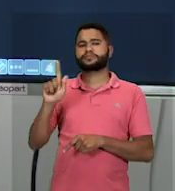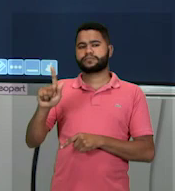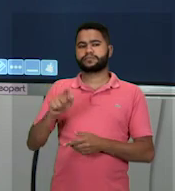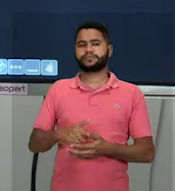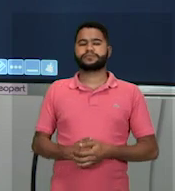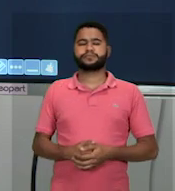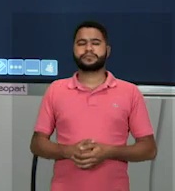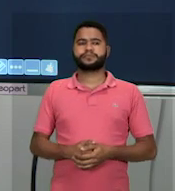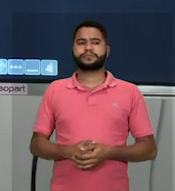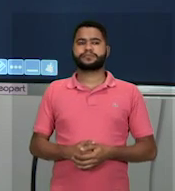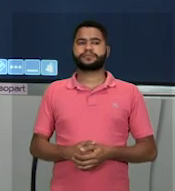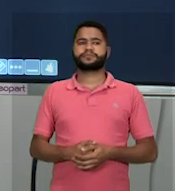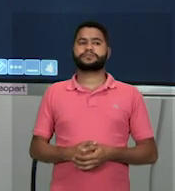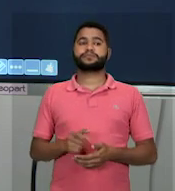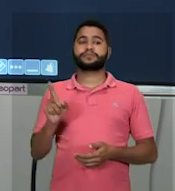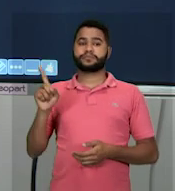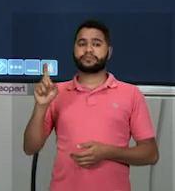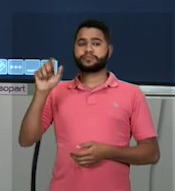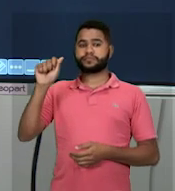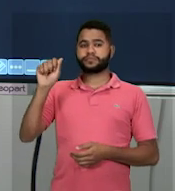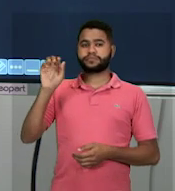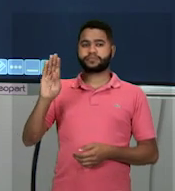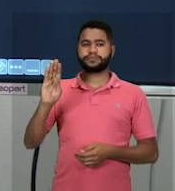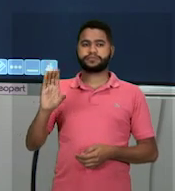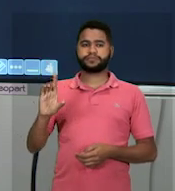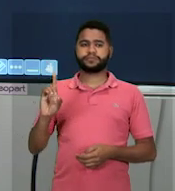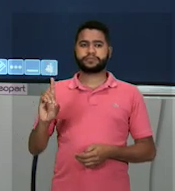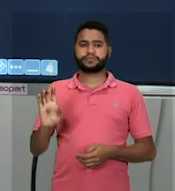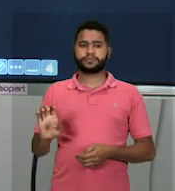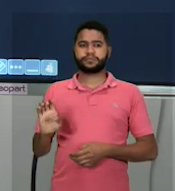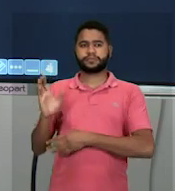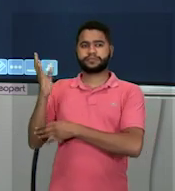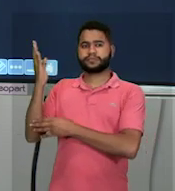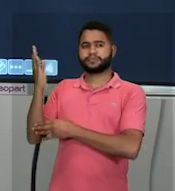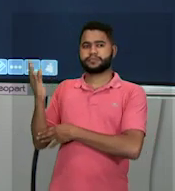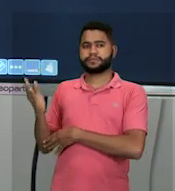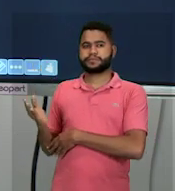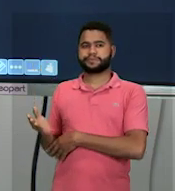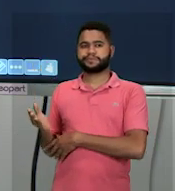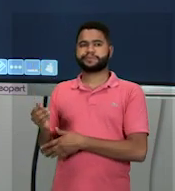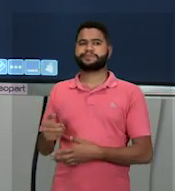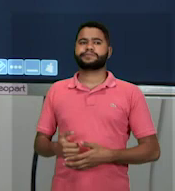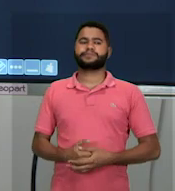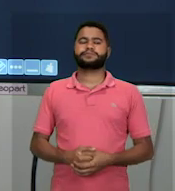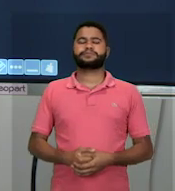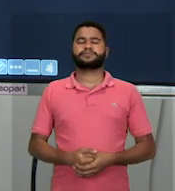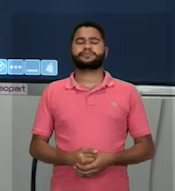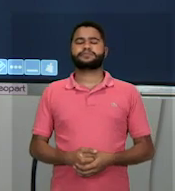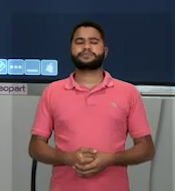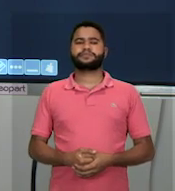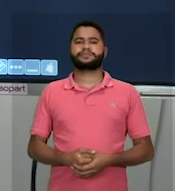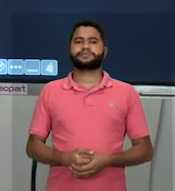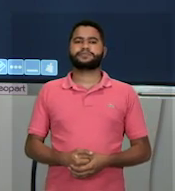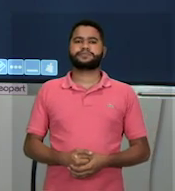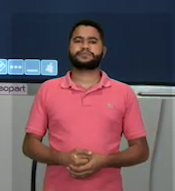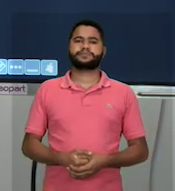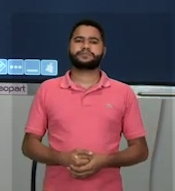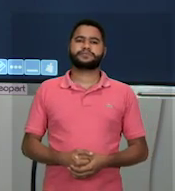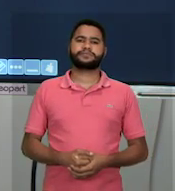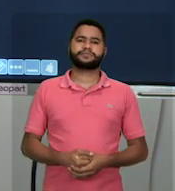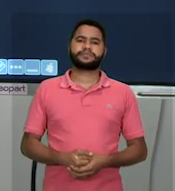Alternativas: 4.301, 1.500, 930, 267